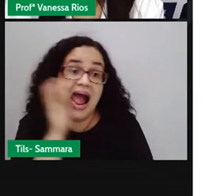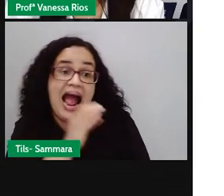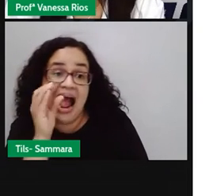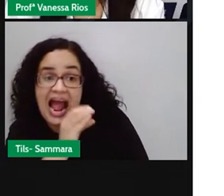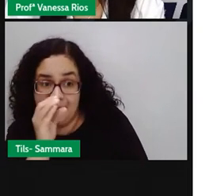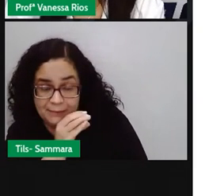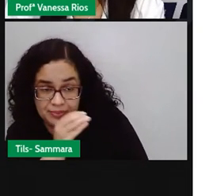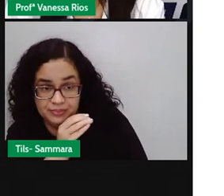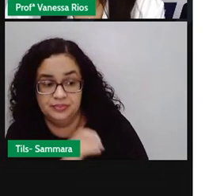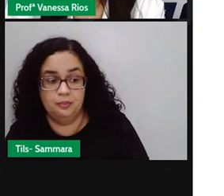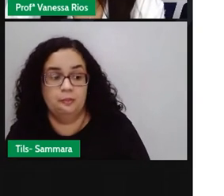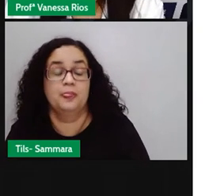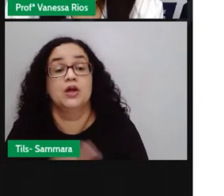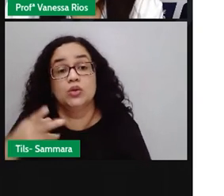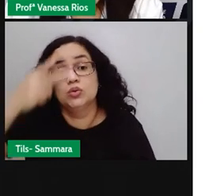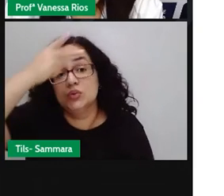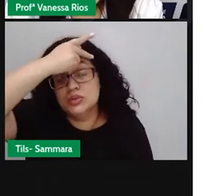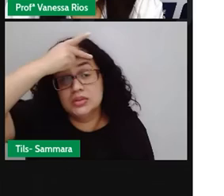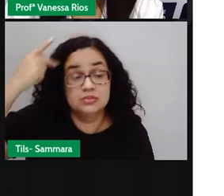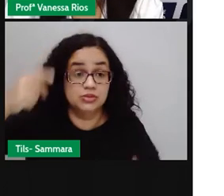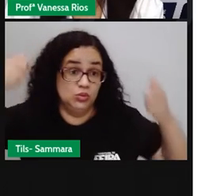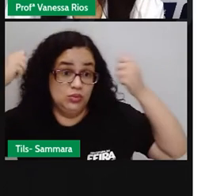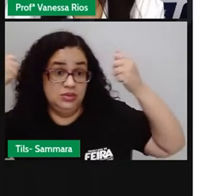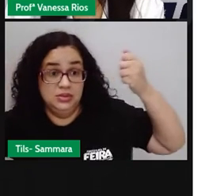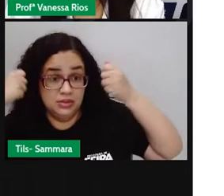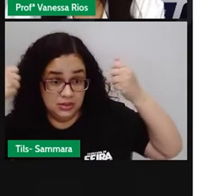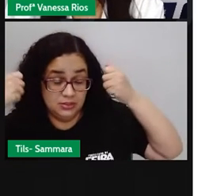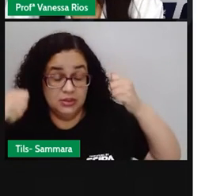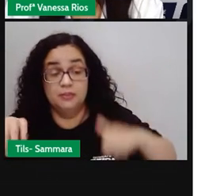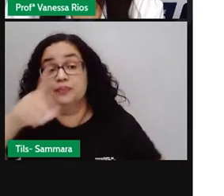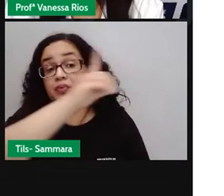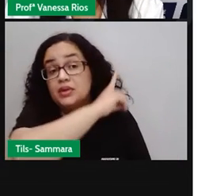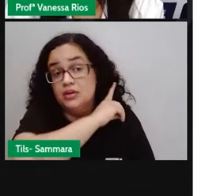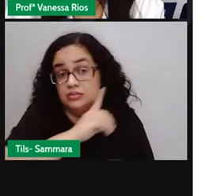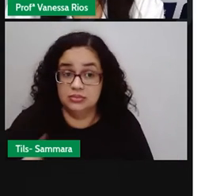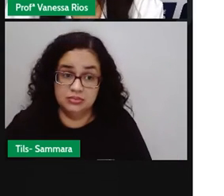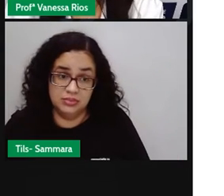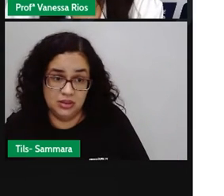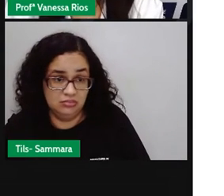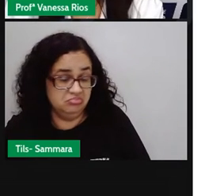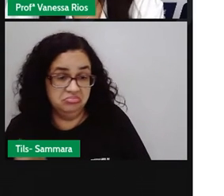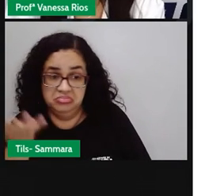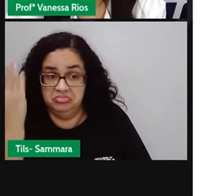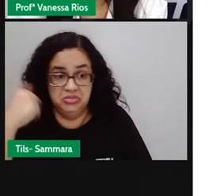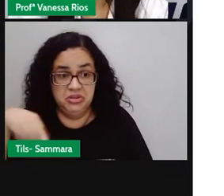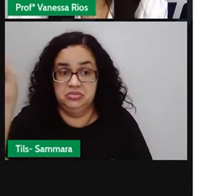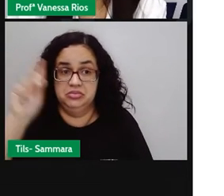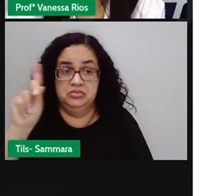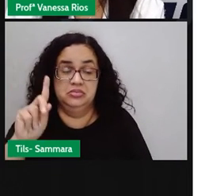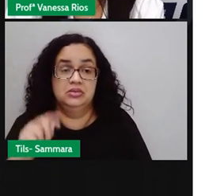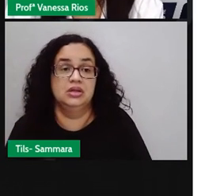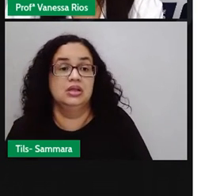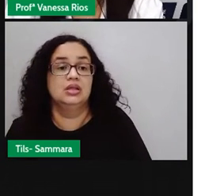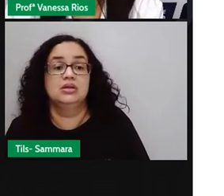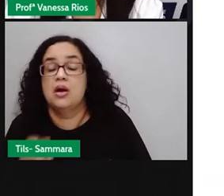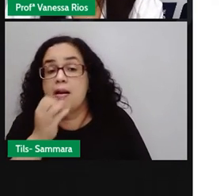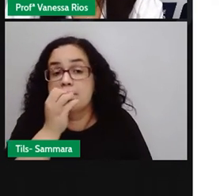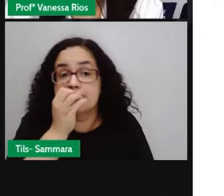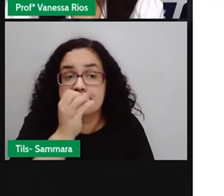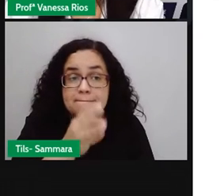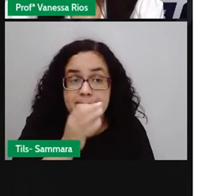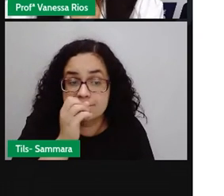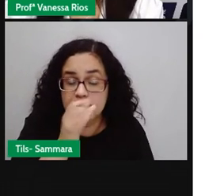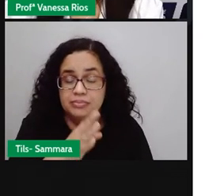rápida, né, quando as pessoas protestaram e os deputados tentaram fazer essa votação, mas não tinham, né, votos